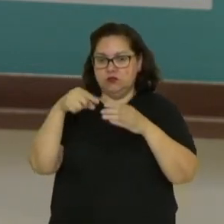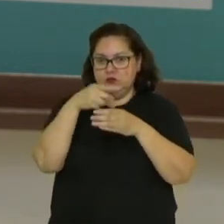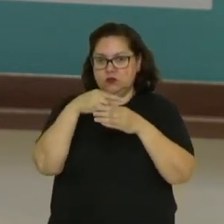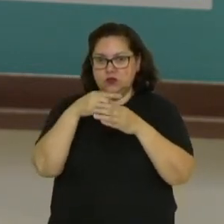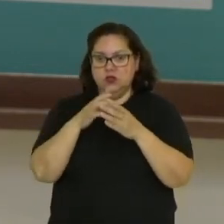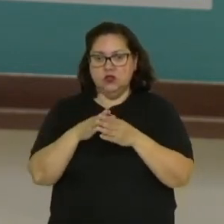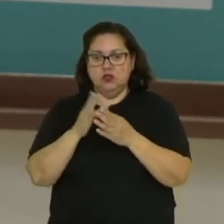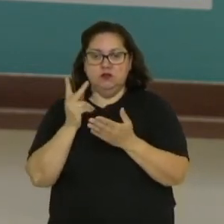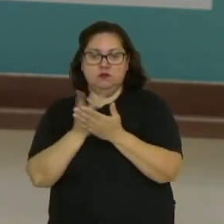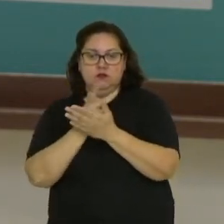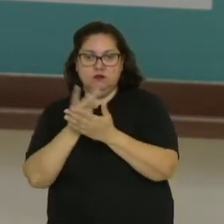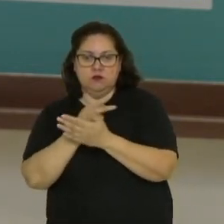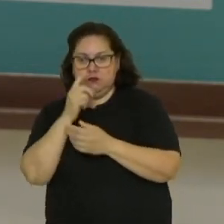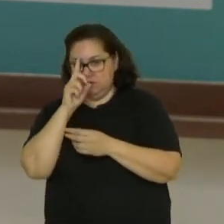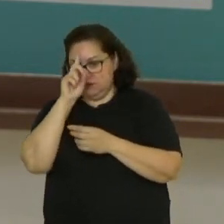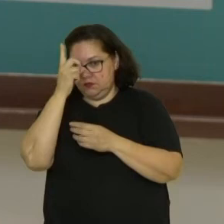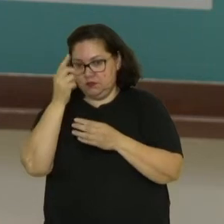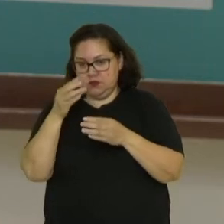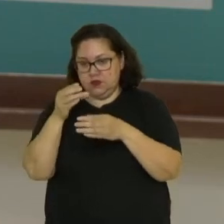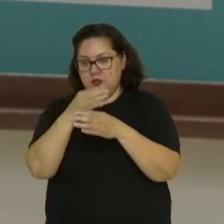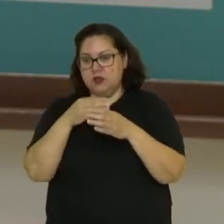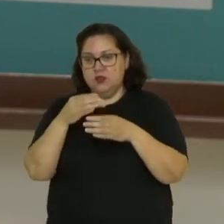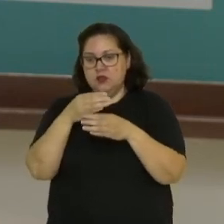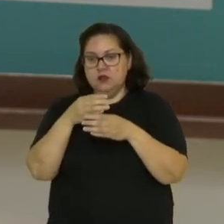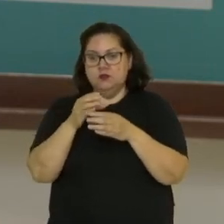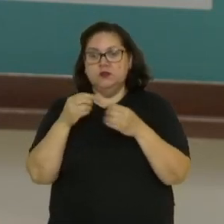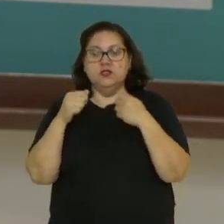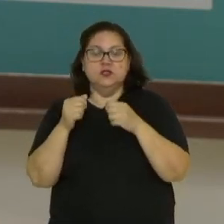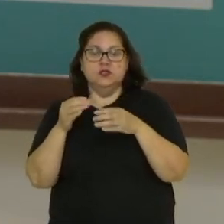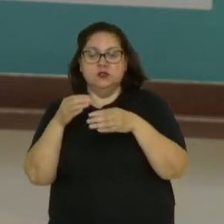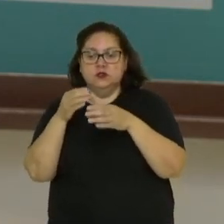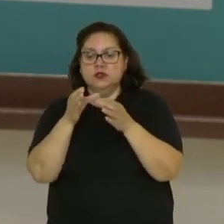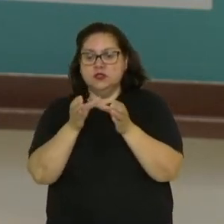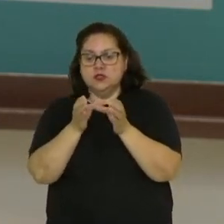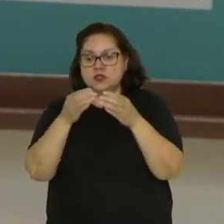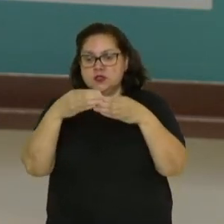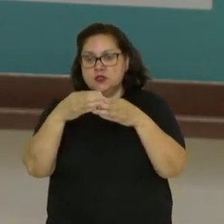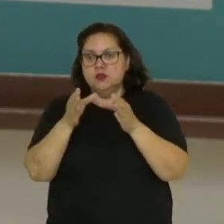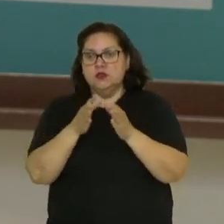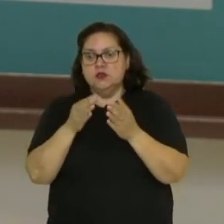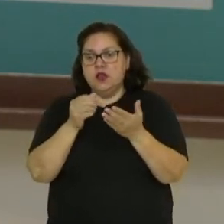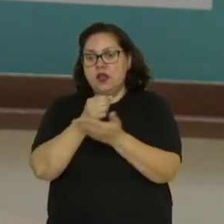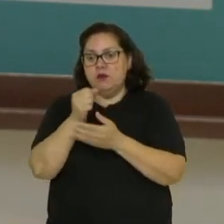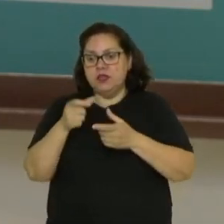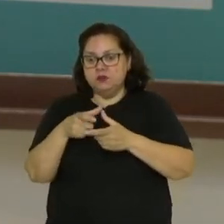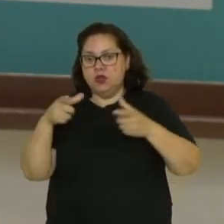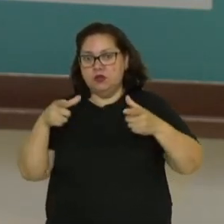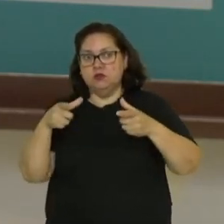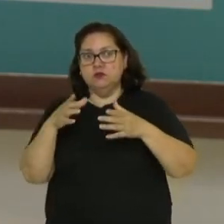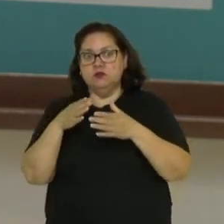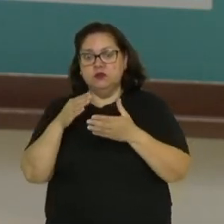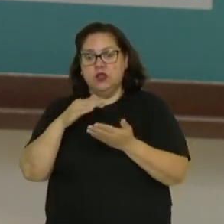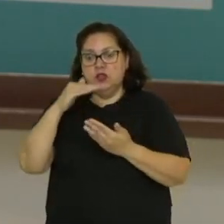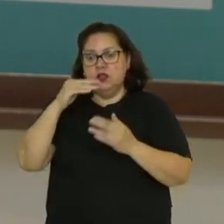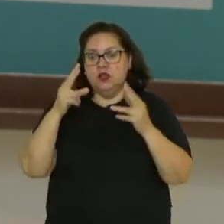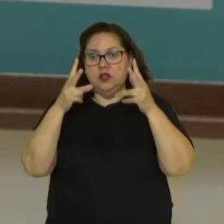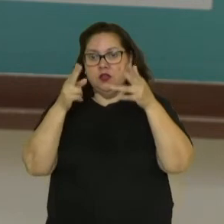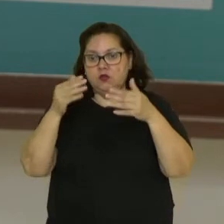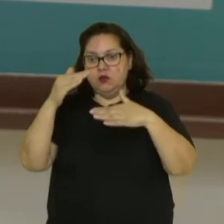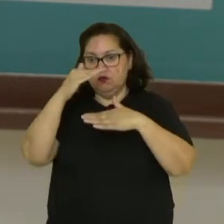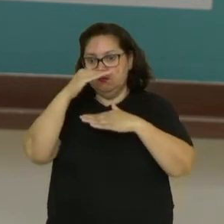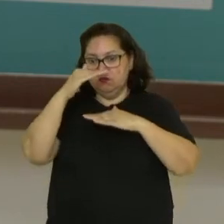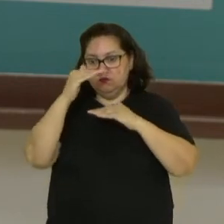vezes erroneamente imagina que é um cilindro, que para ser um cilindro, o que tinha que acontecer? A base maior tinha que ser igual à